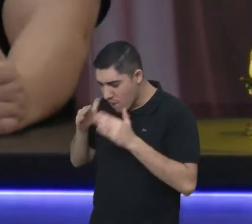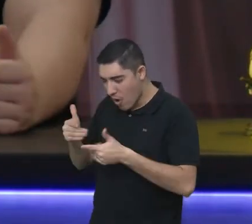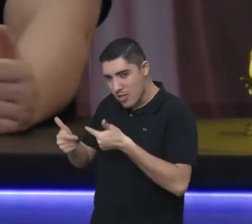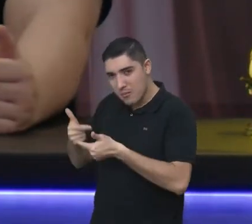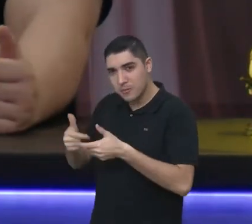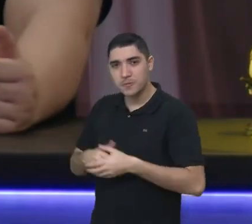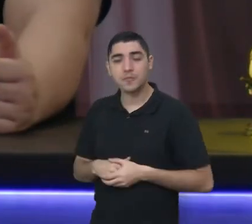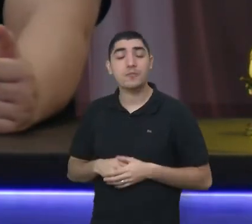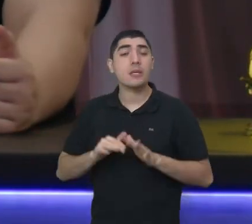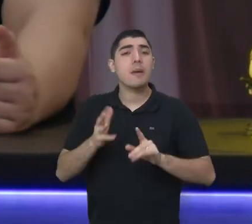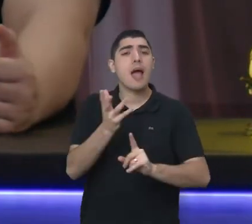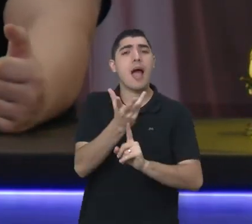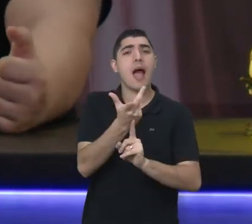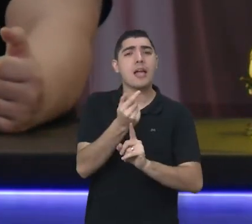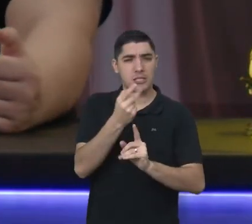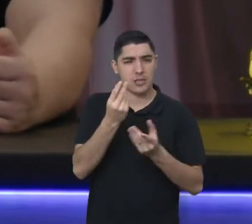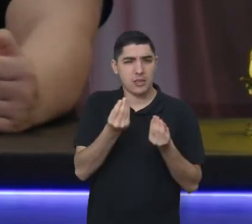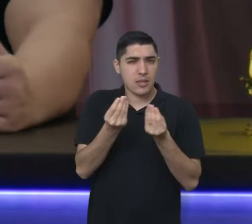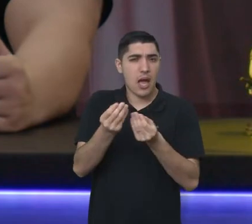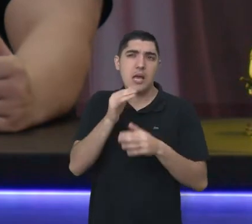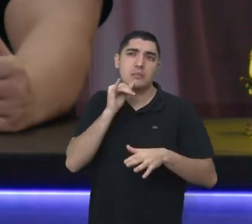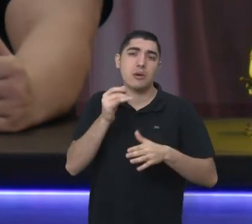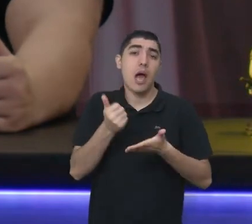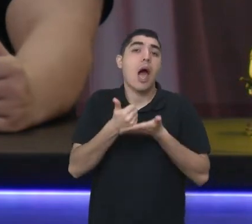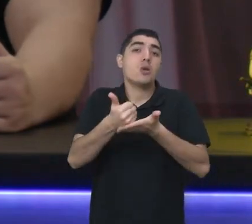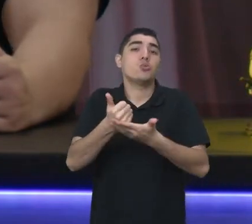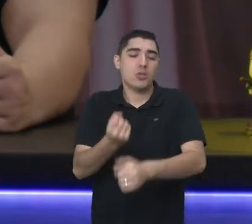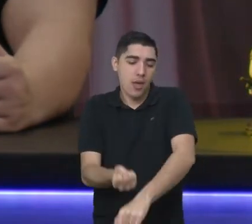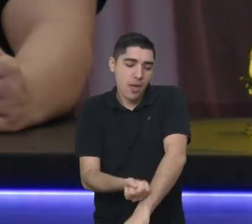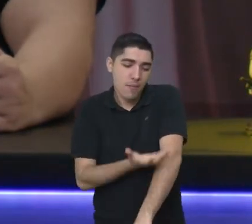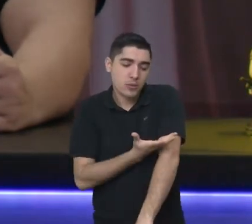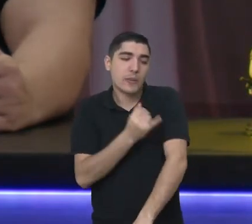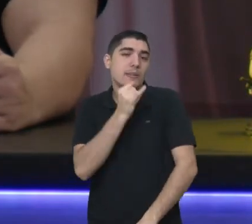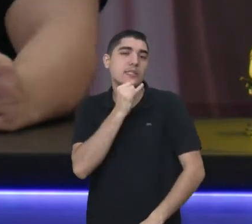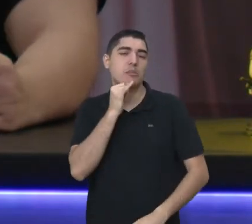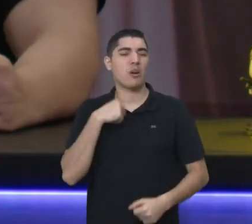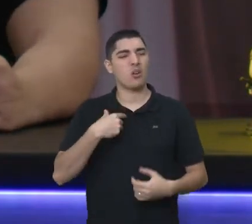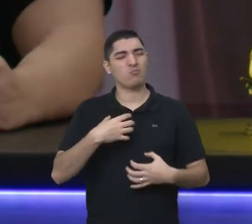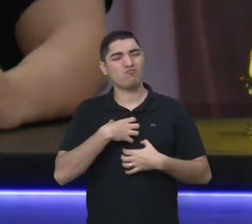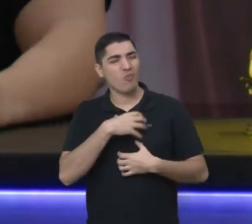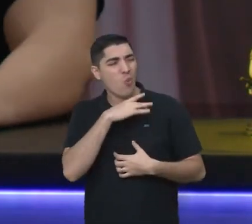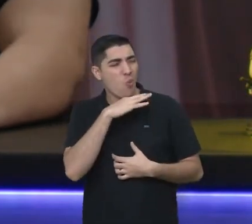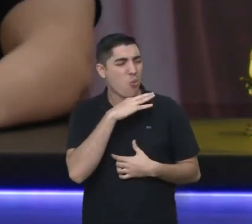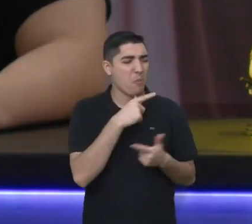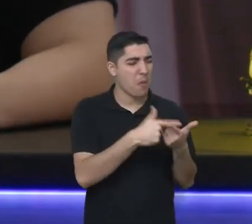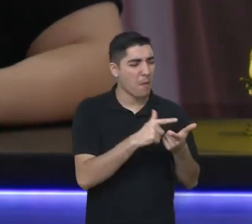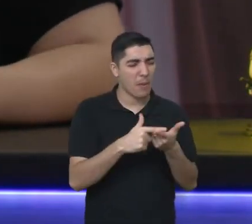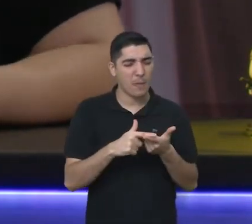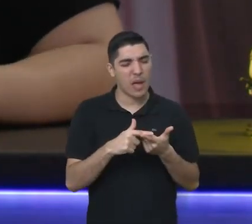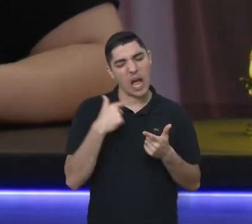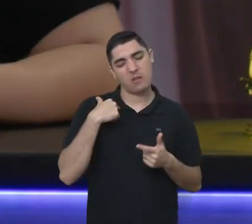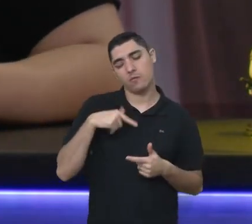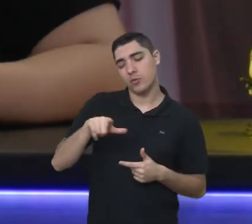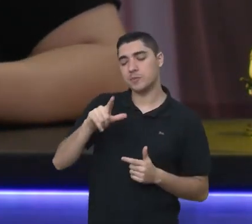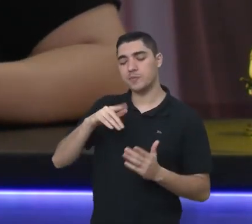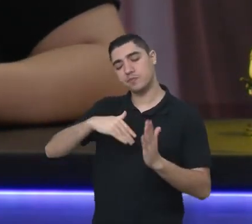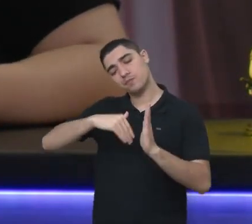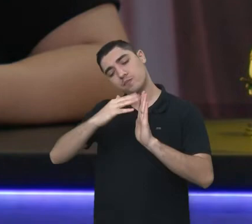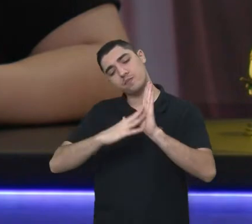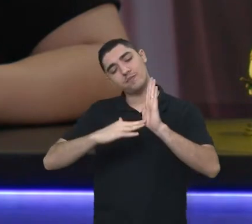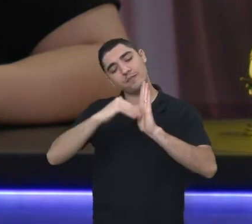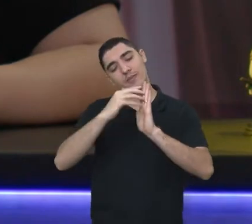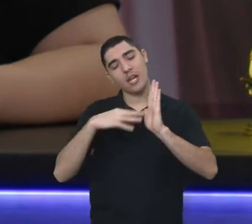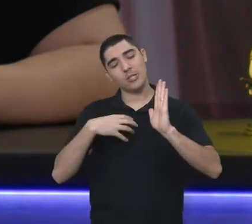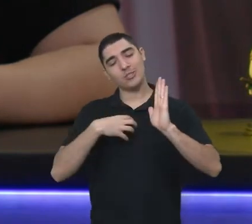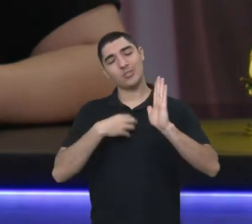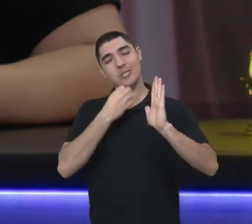de você tá num dia ruim, você pintar isso te fazer bem e tal. Sim, sem dúvida, acontece muito. É um muito. remédio.